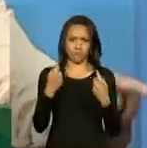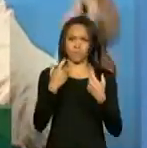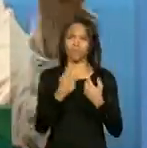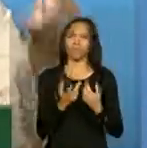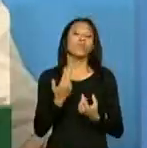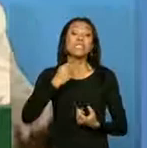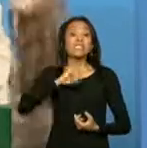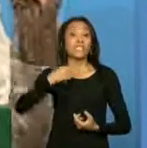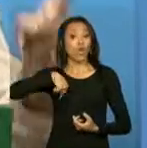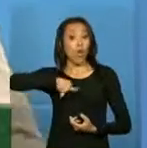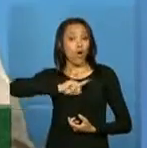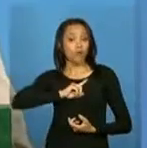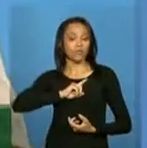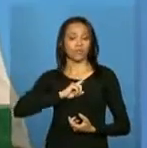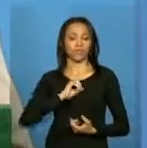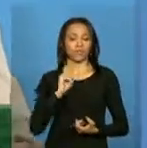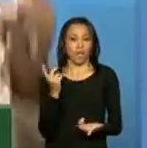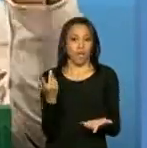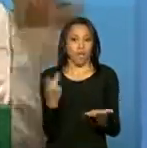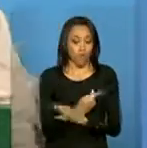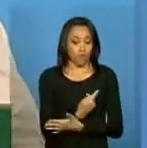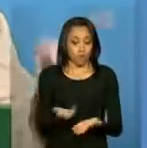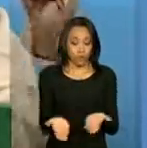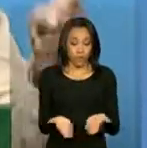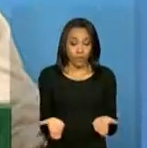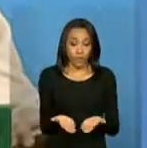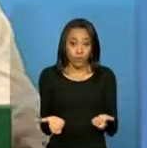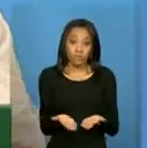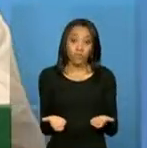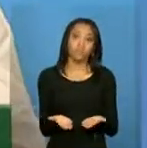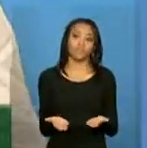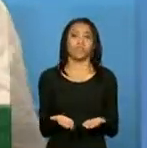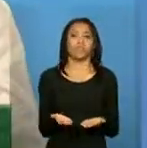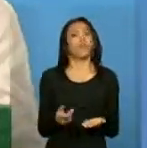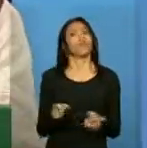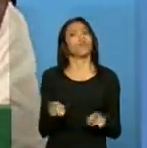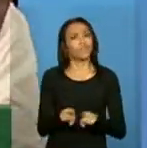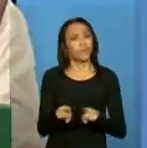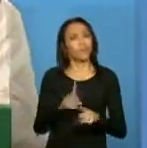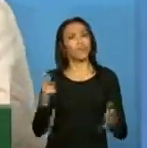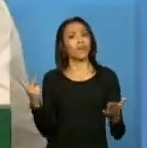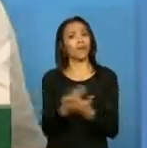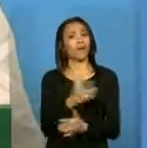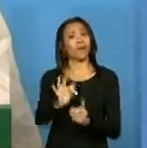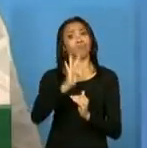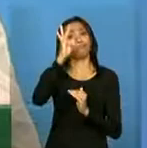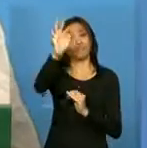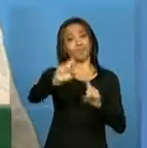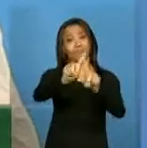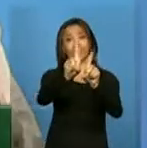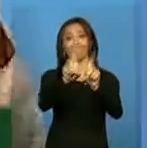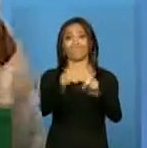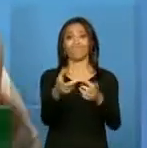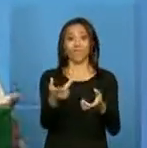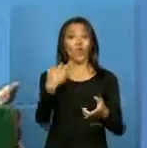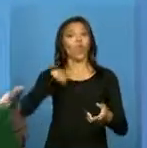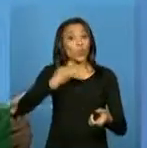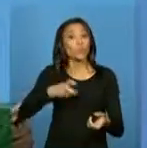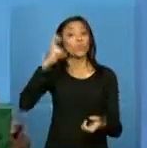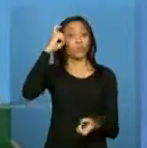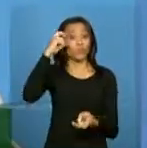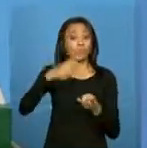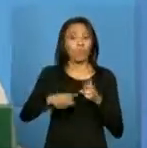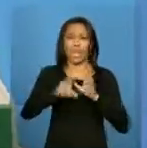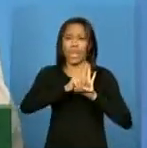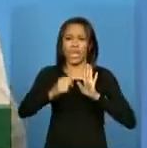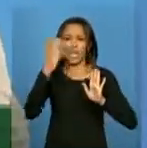Se nós falharmos nossas crianças hoje, nós falharemos a geração futura. Nós estaremos falhando também as nossas culturas, as nossas